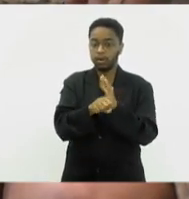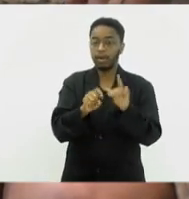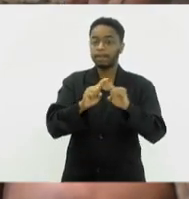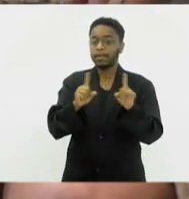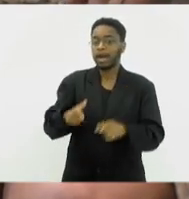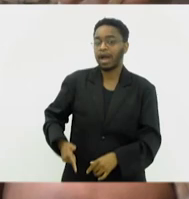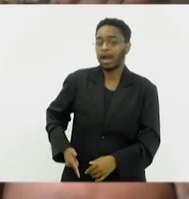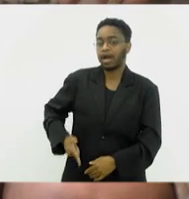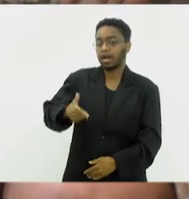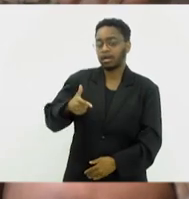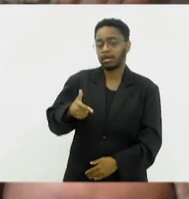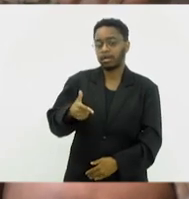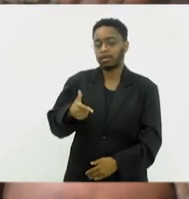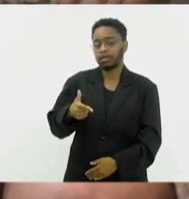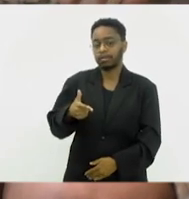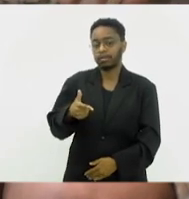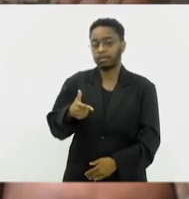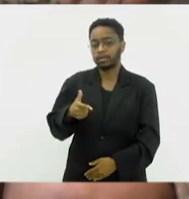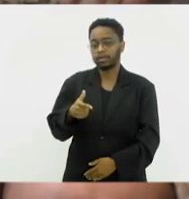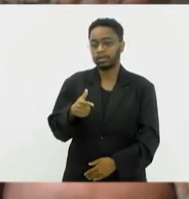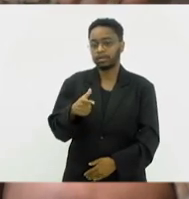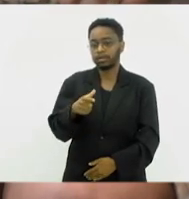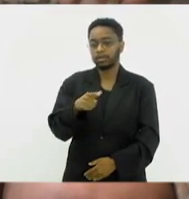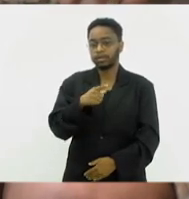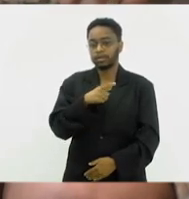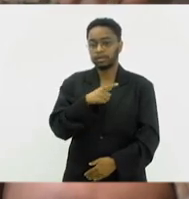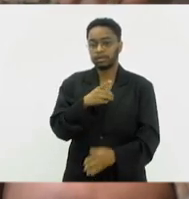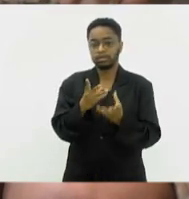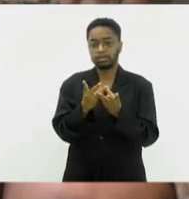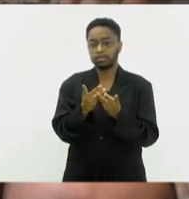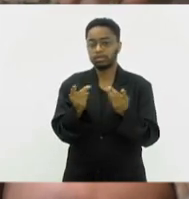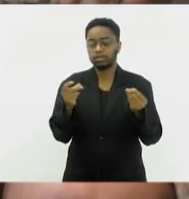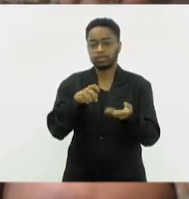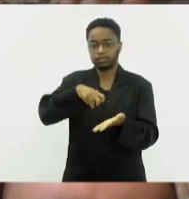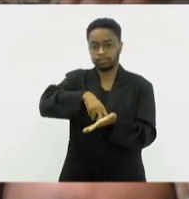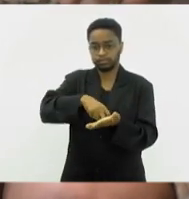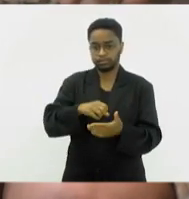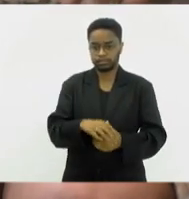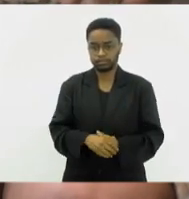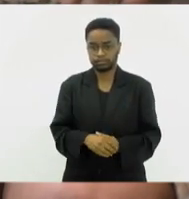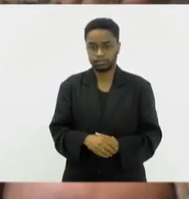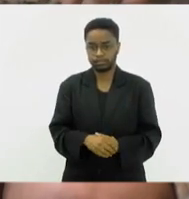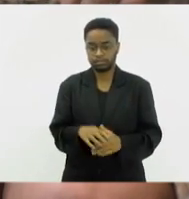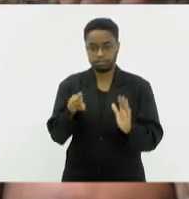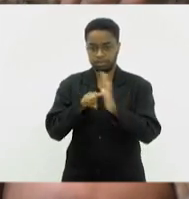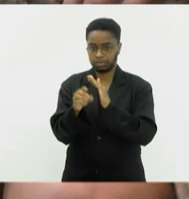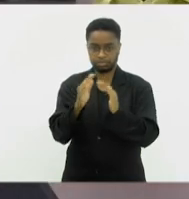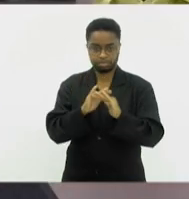porte ilegal de arma teve extinção de punibilidade. Sem mais perguntas.